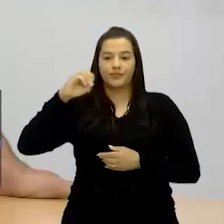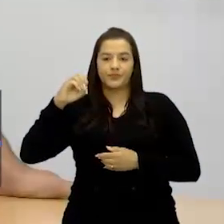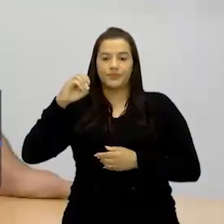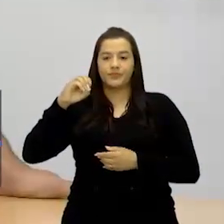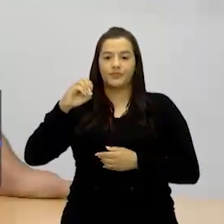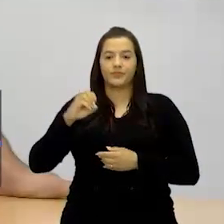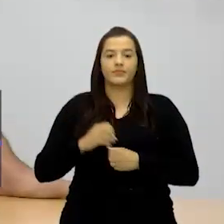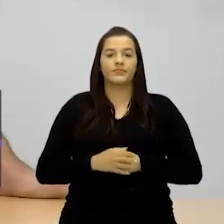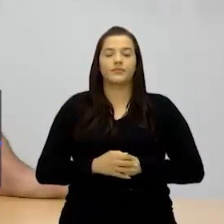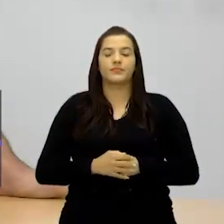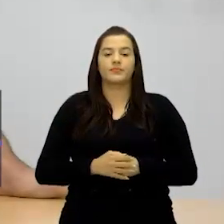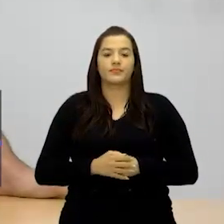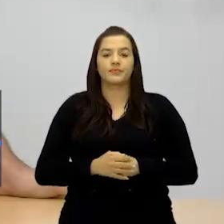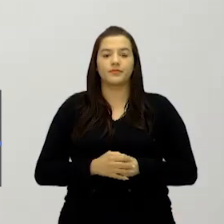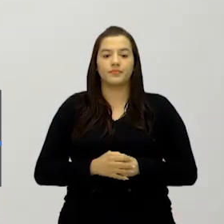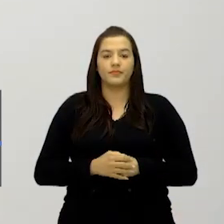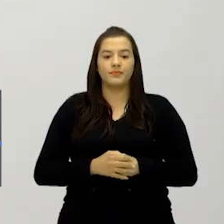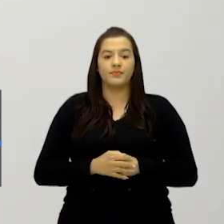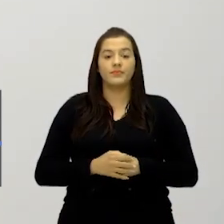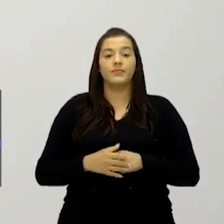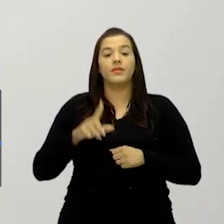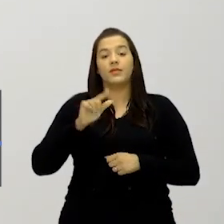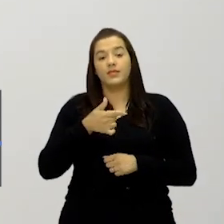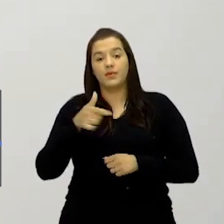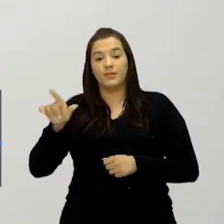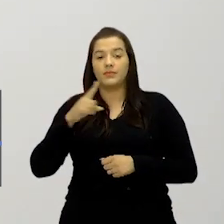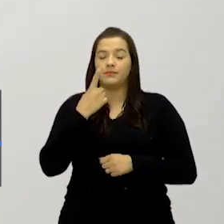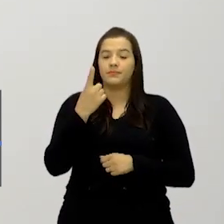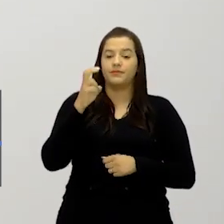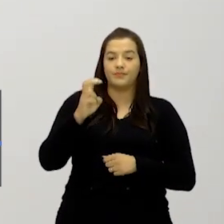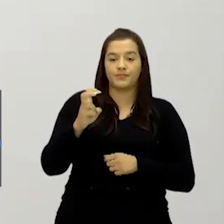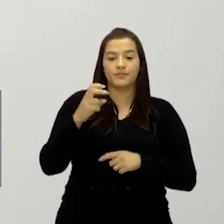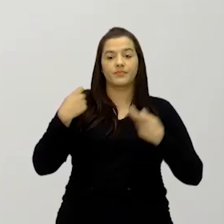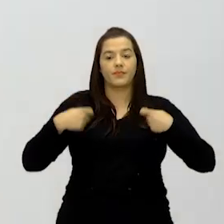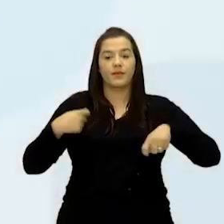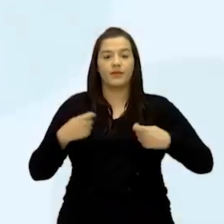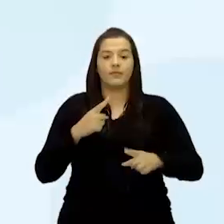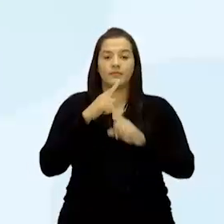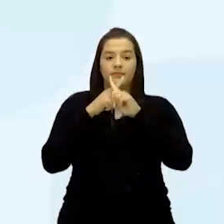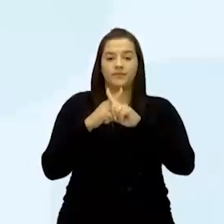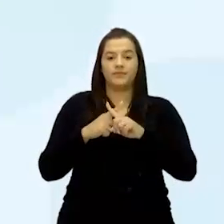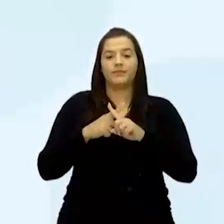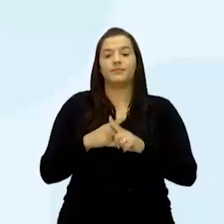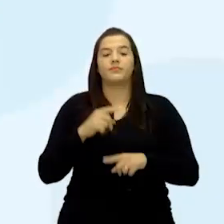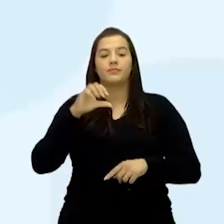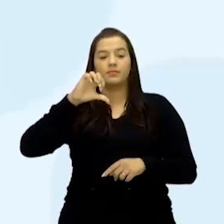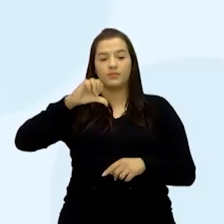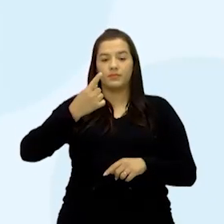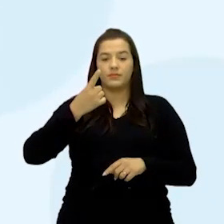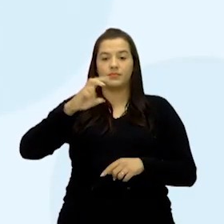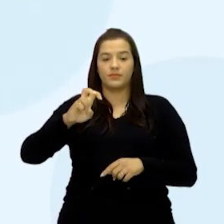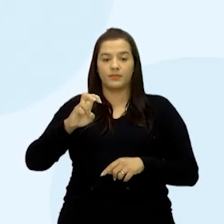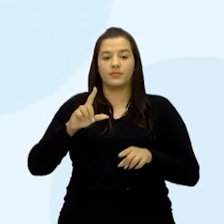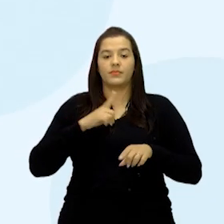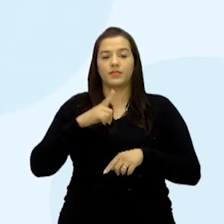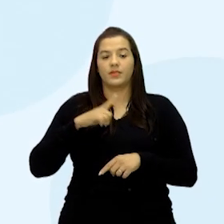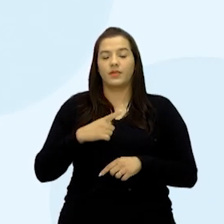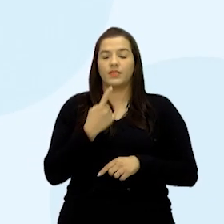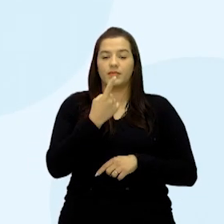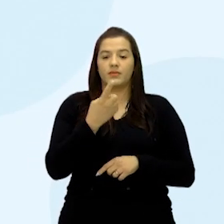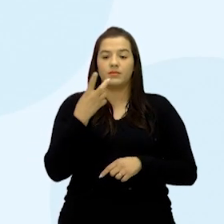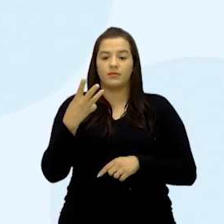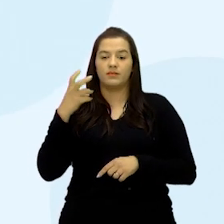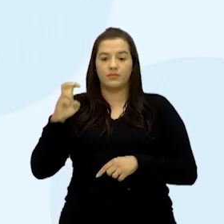9, 90. 90. Muito e bom. a 15ª posição, você vai ter que multiplicar, né? 15 vezes 9 também. E aí a gente tem esse resultado